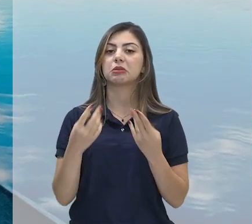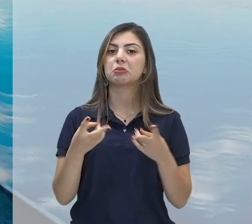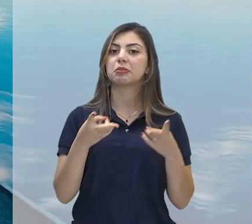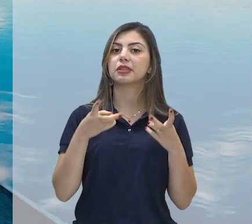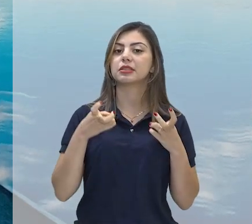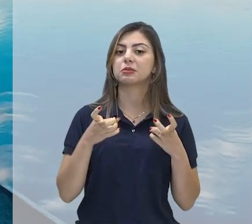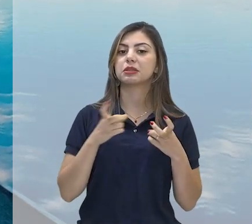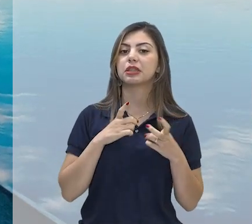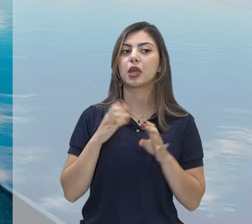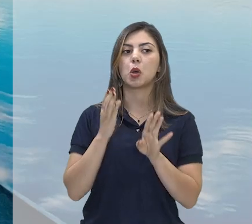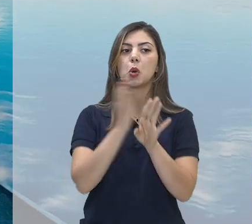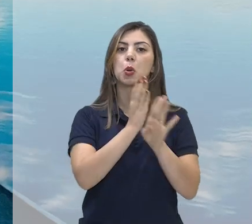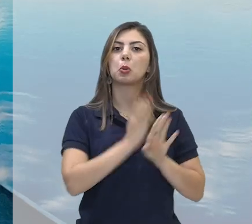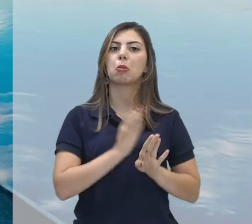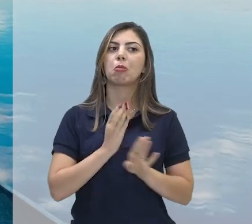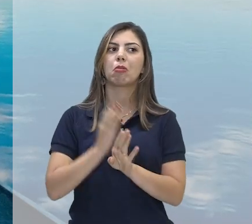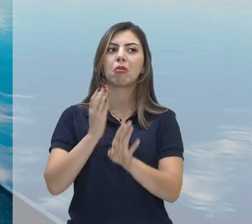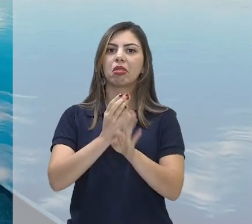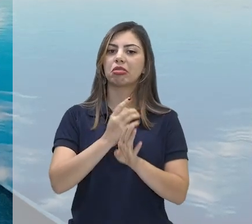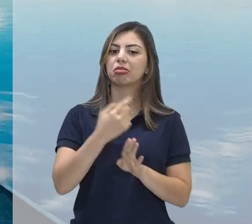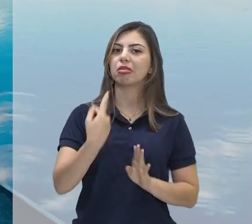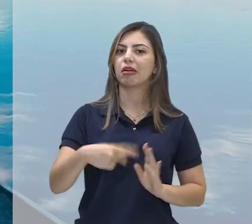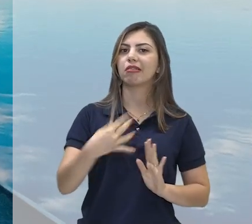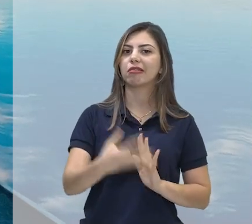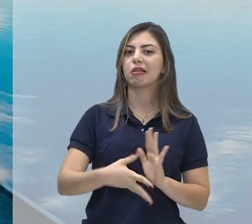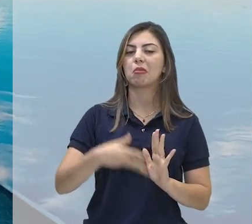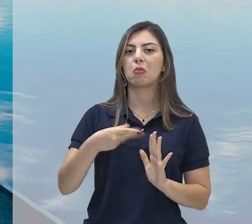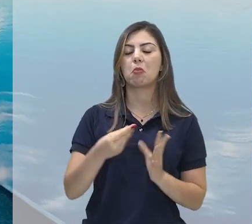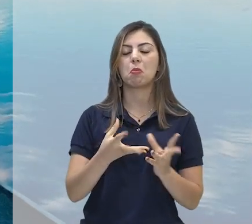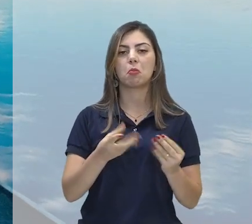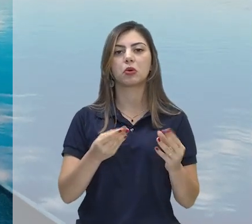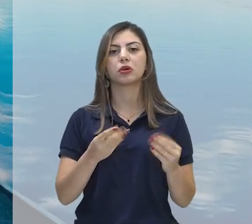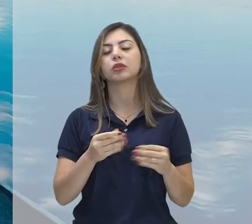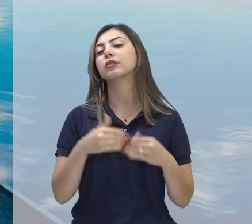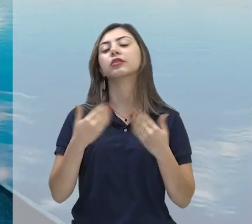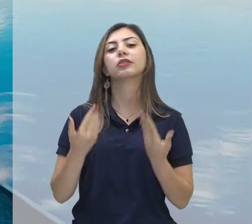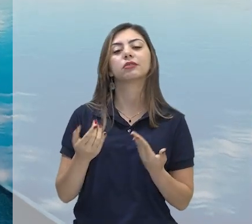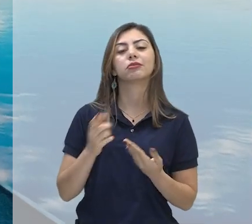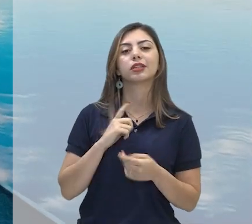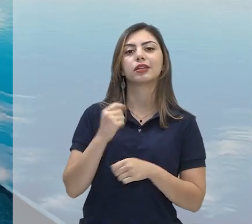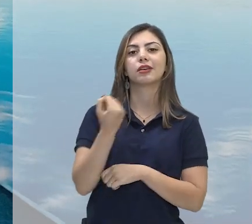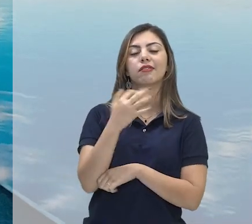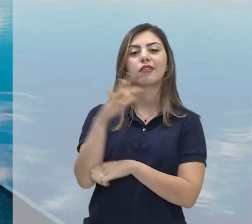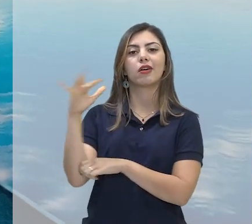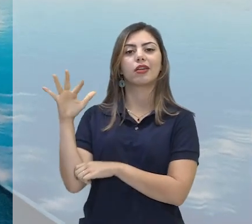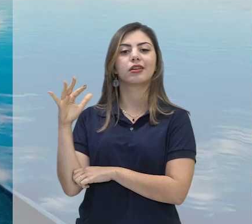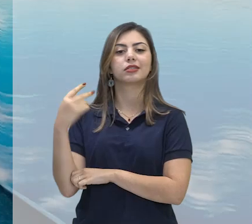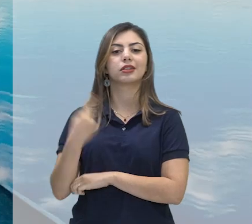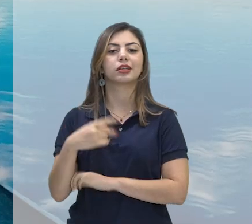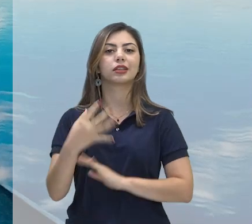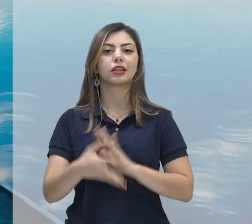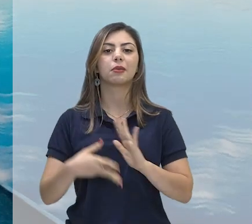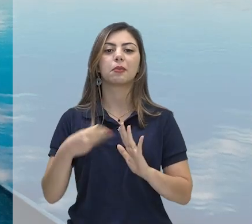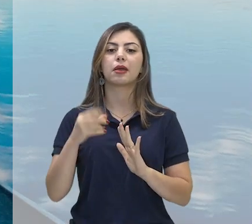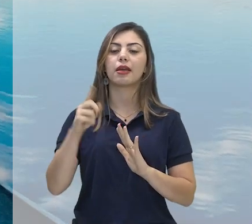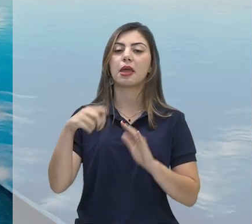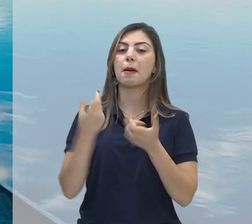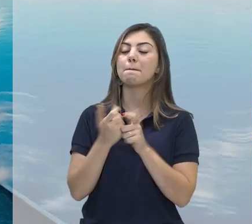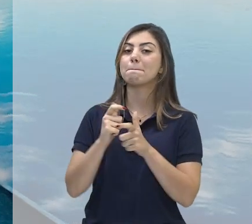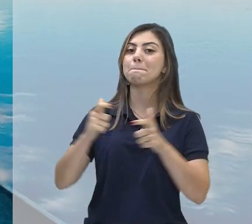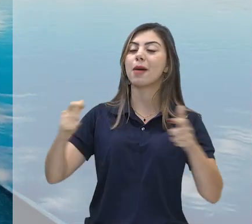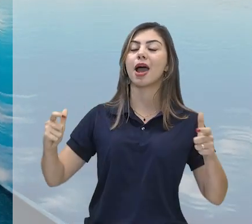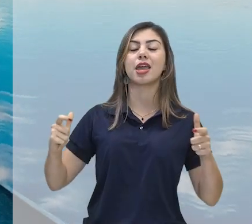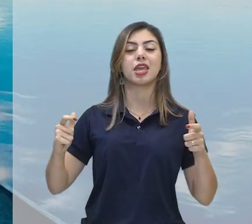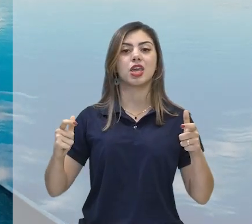dessas espécies dentro da região da Amazônia. E por isso a floresta tropical amazônica, ela acaba sendo considerada a maior floresta do